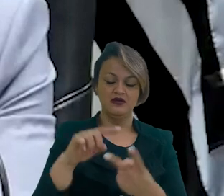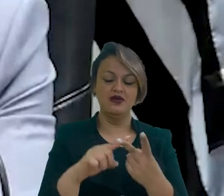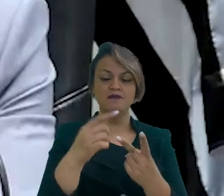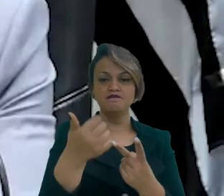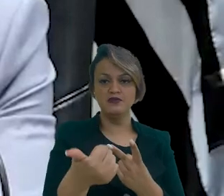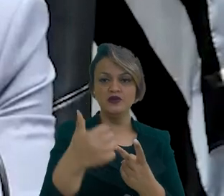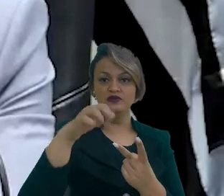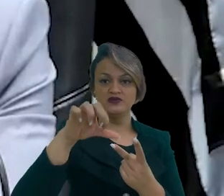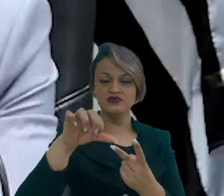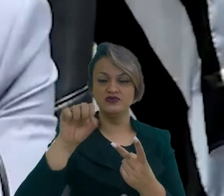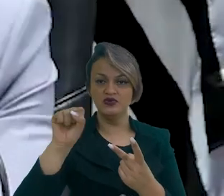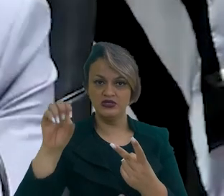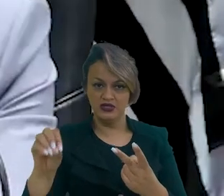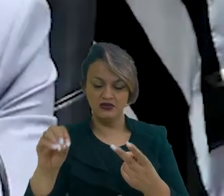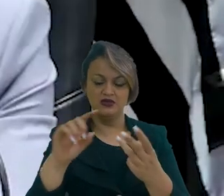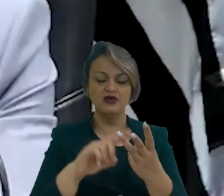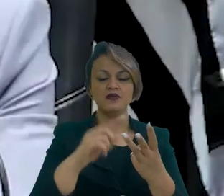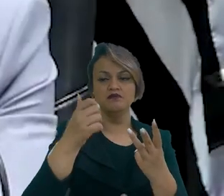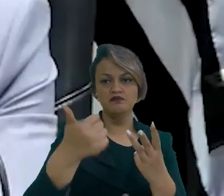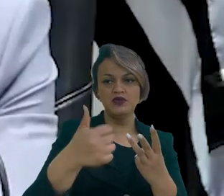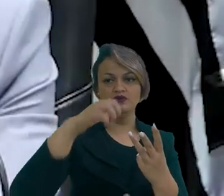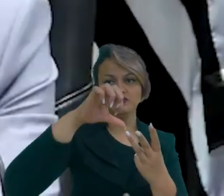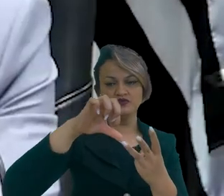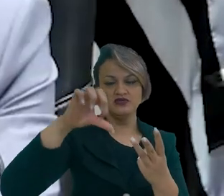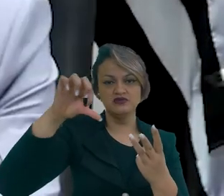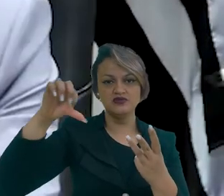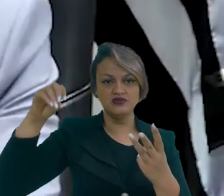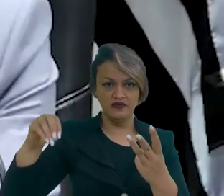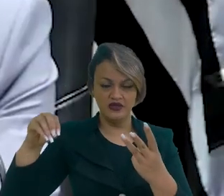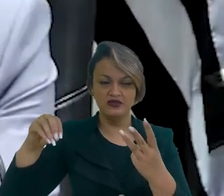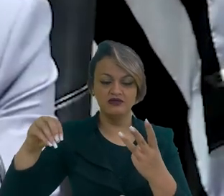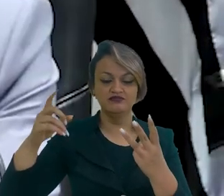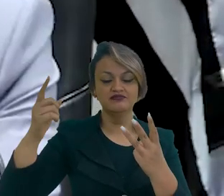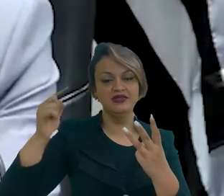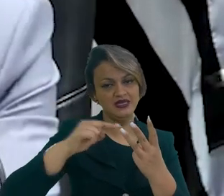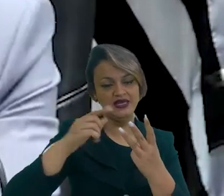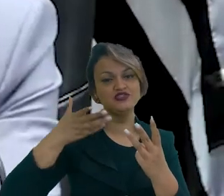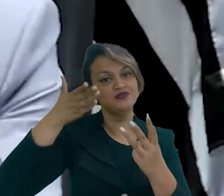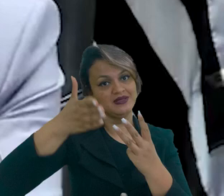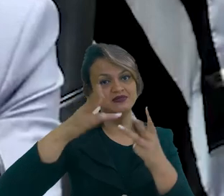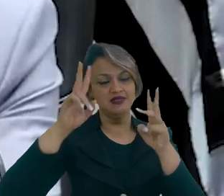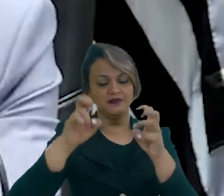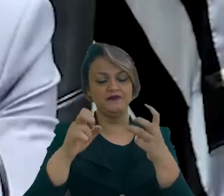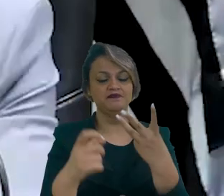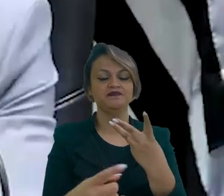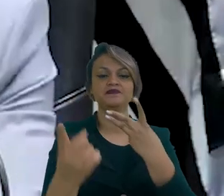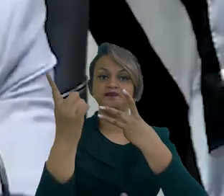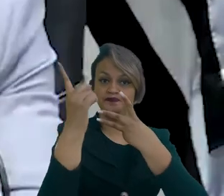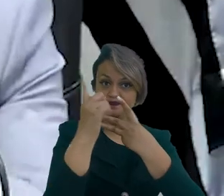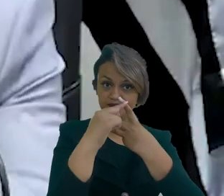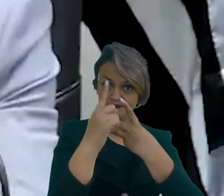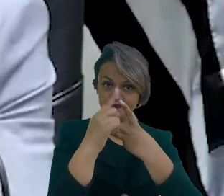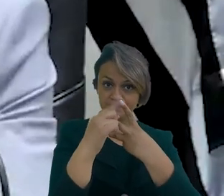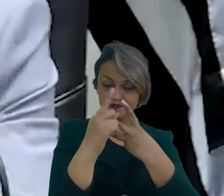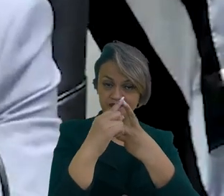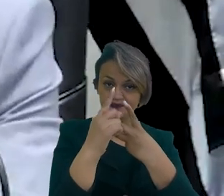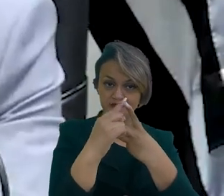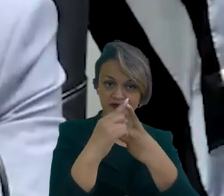1970 1980 e 1990 e isso nos influe diretamente na matéria